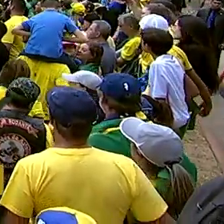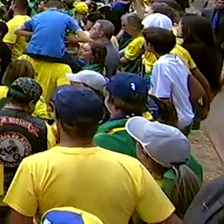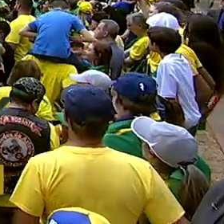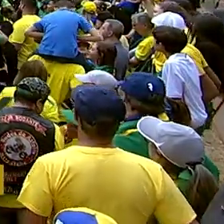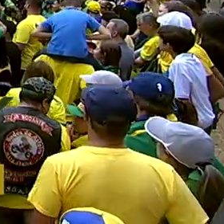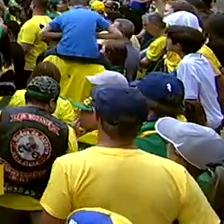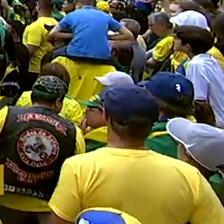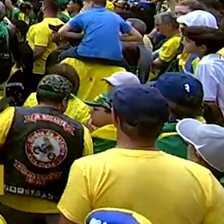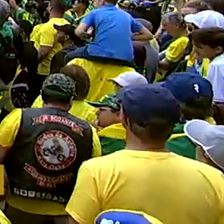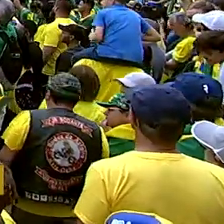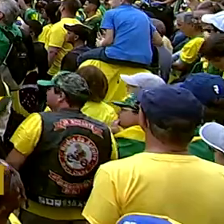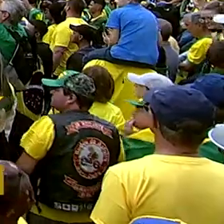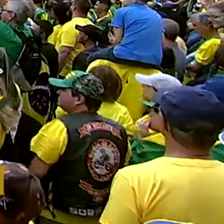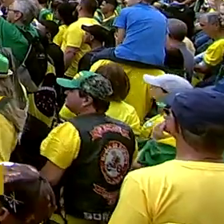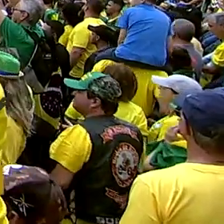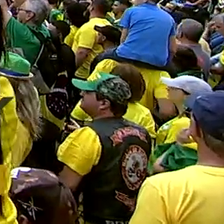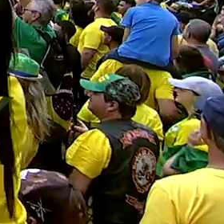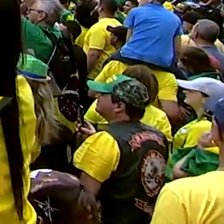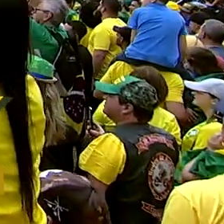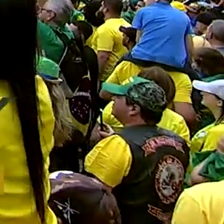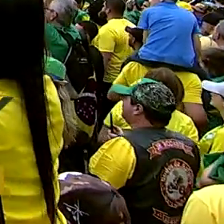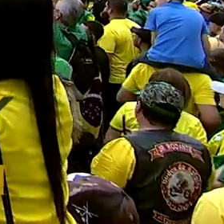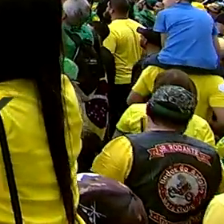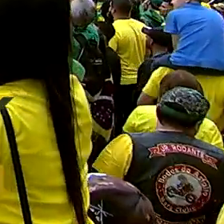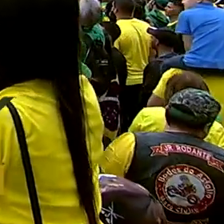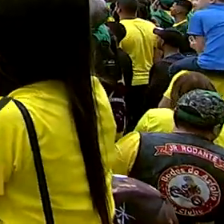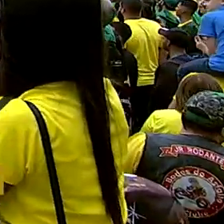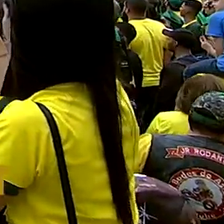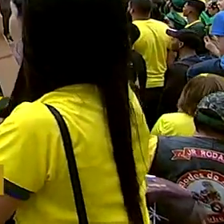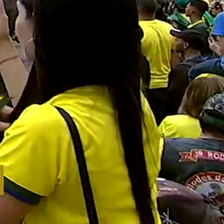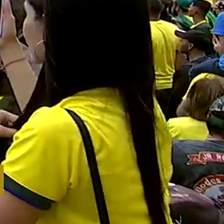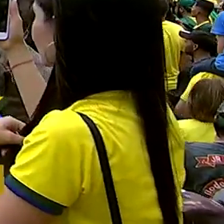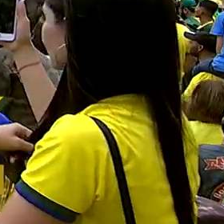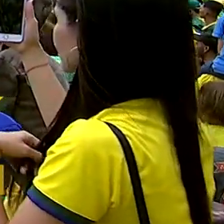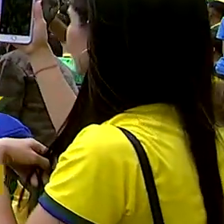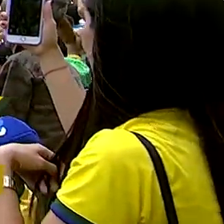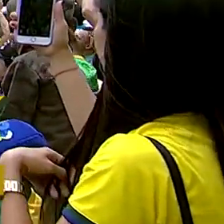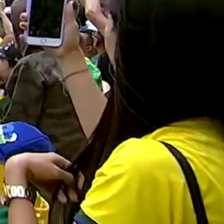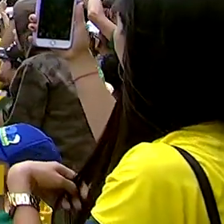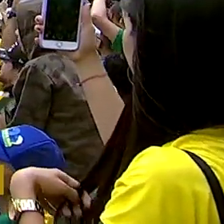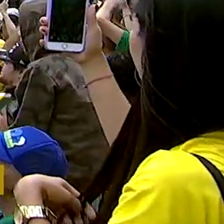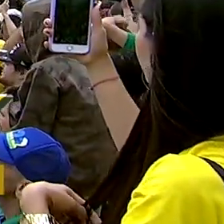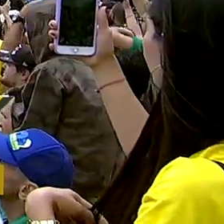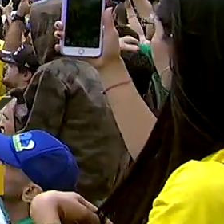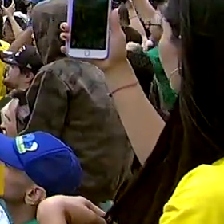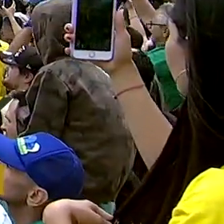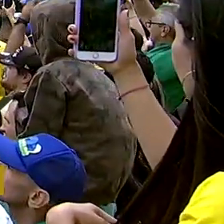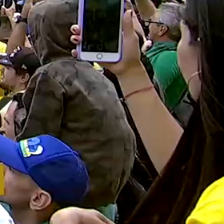Thank you.